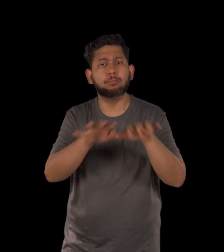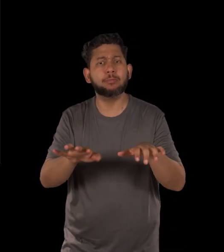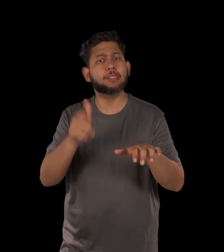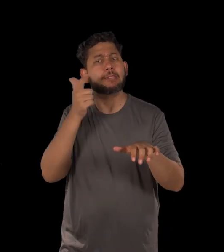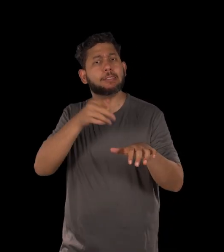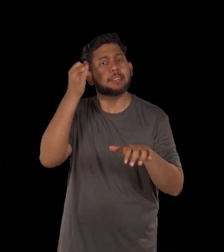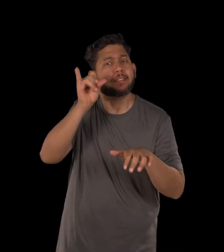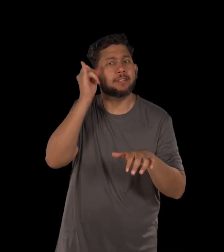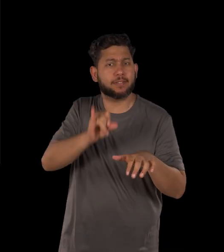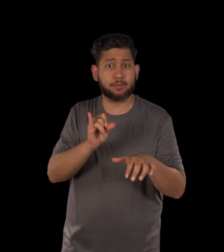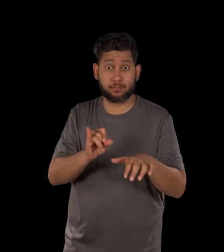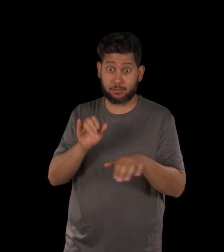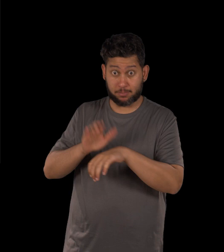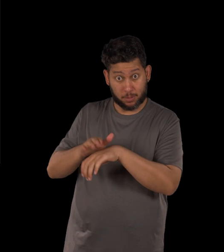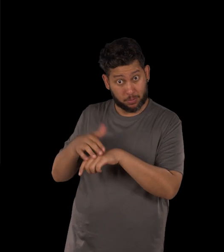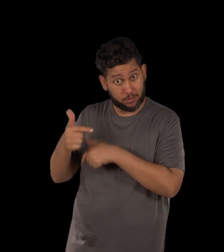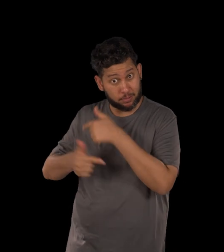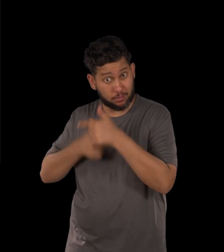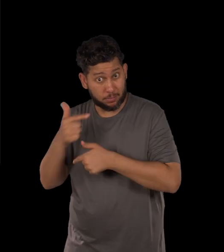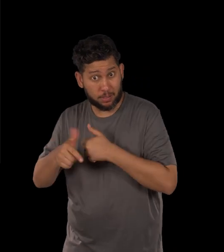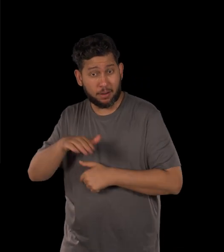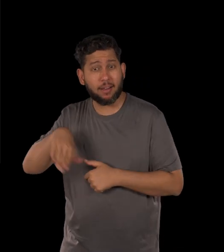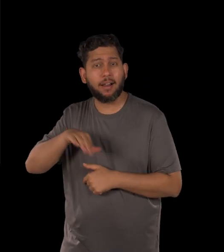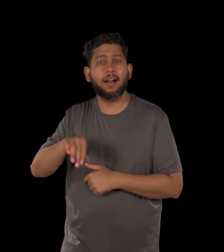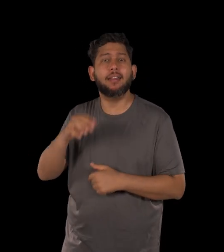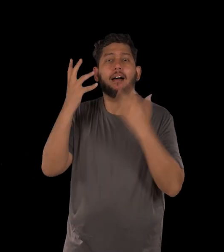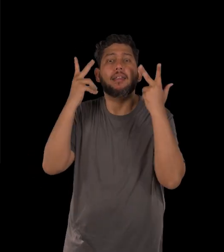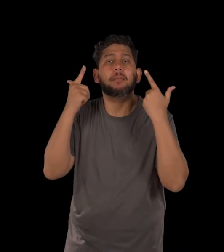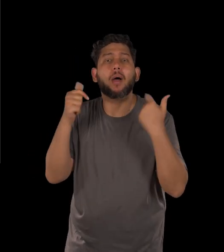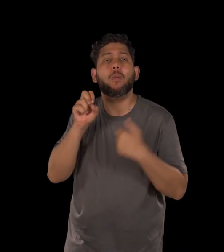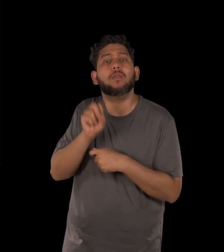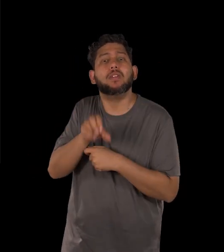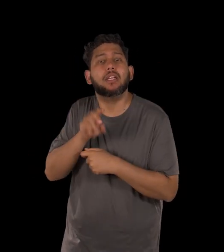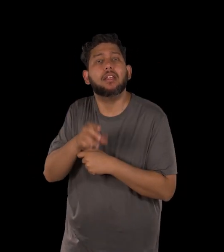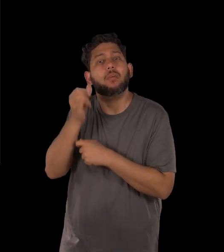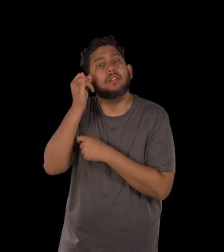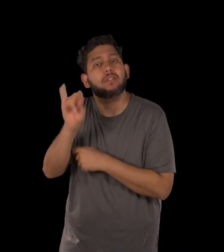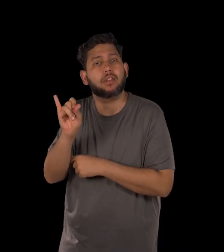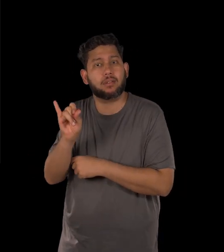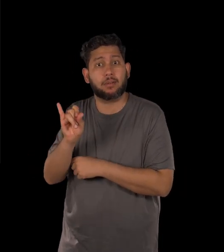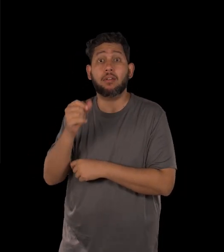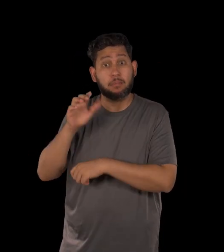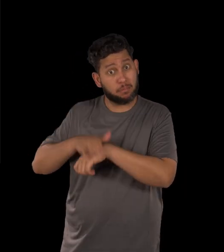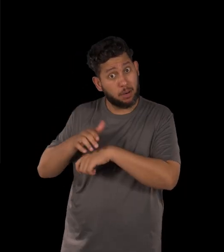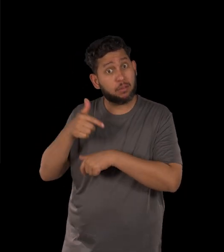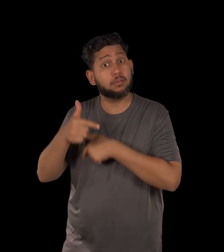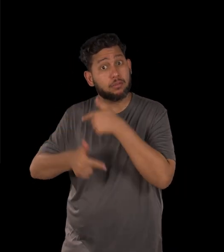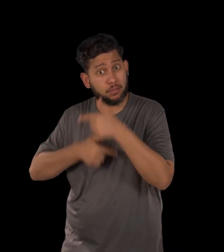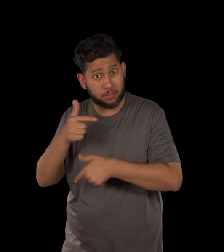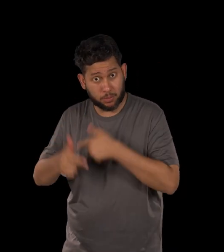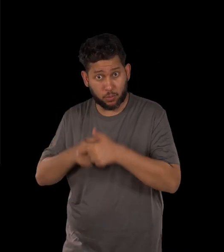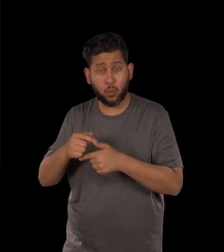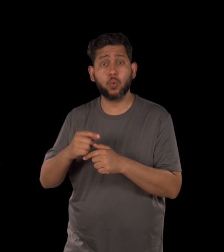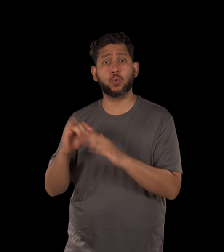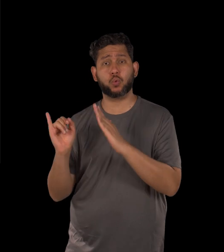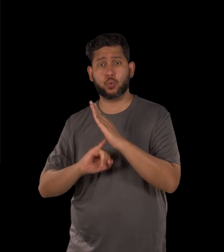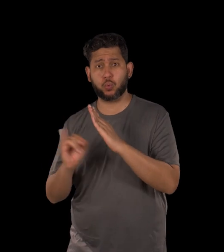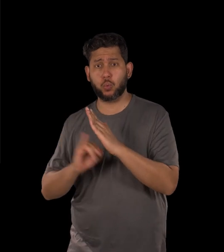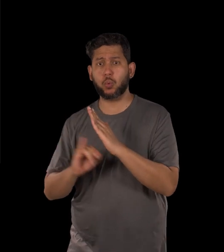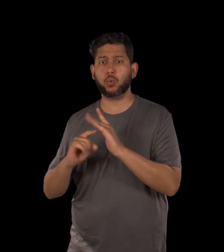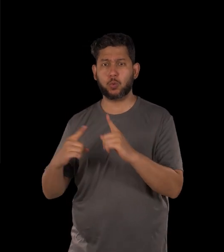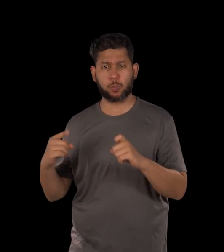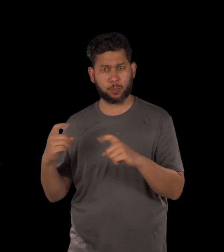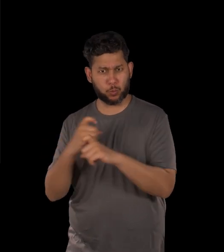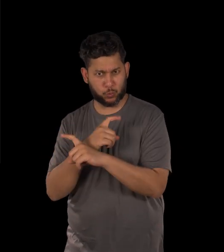animais venenosos chegou em 1897, quando ele foi trabalhar no Instituto Bacteriológico, na época dirigido